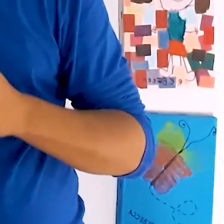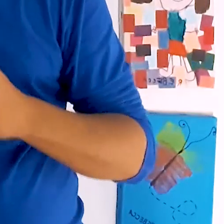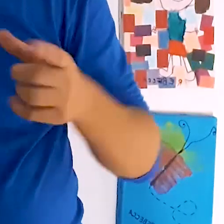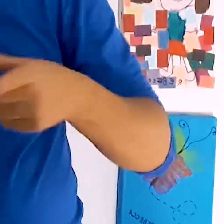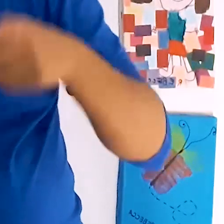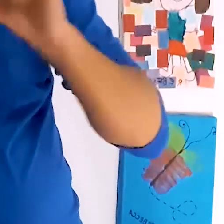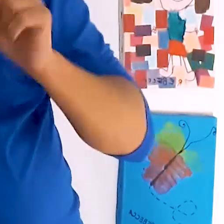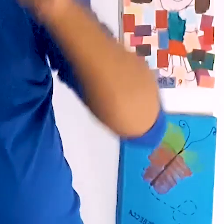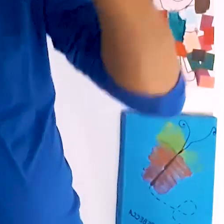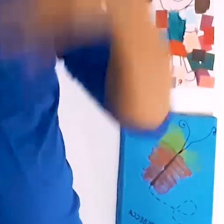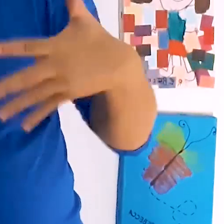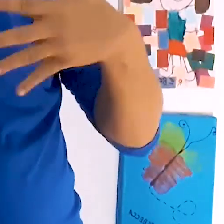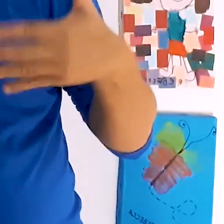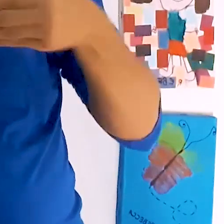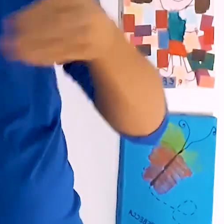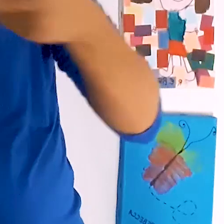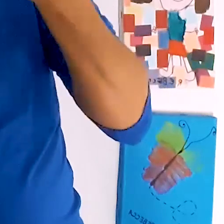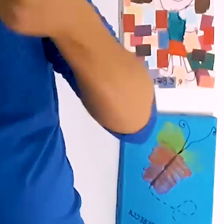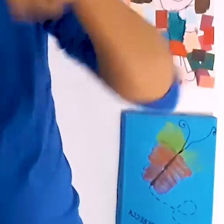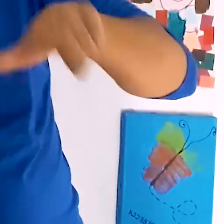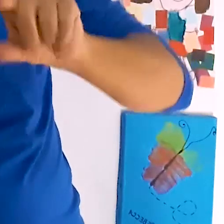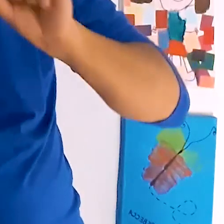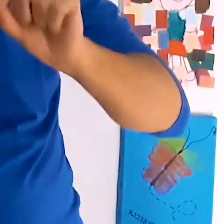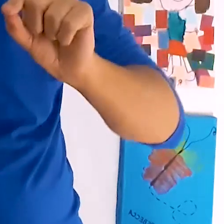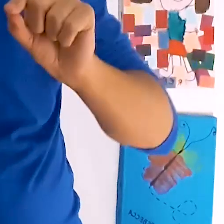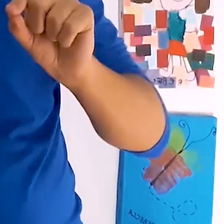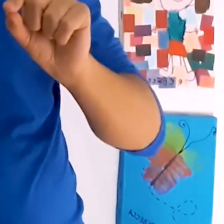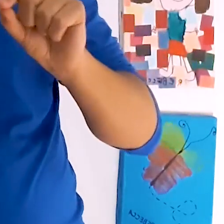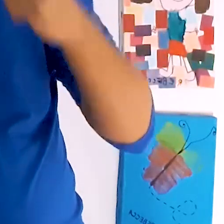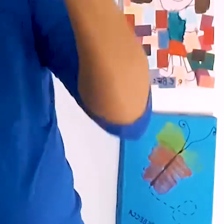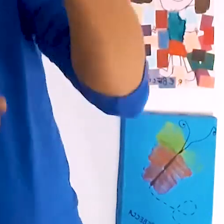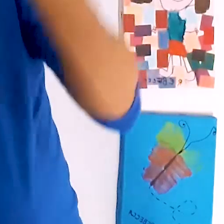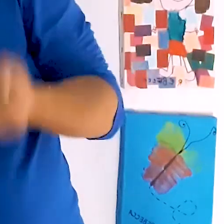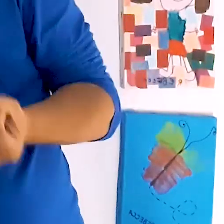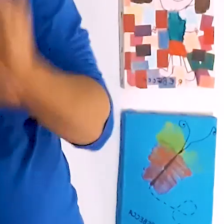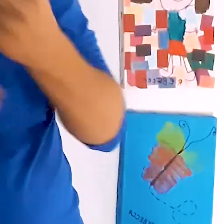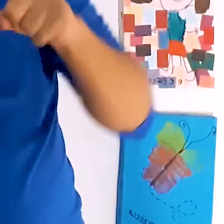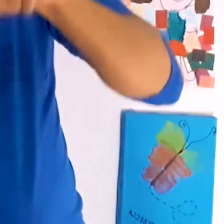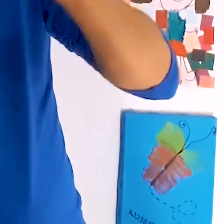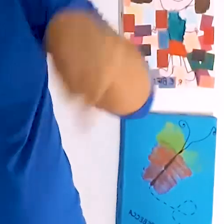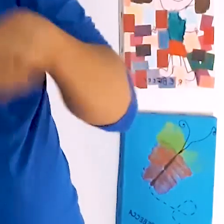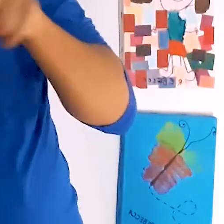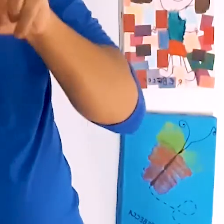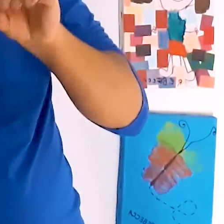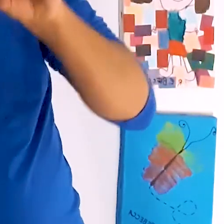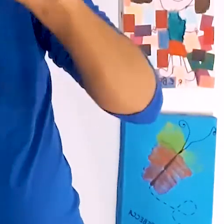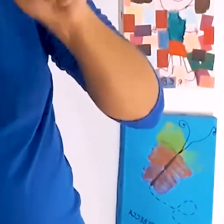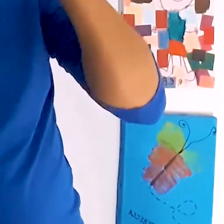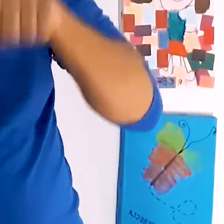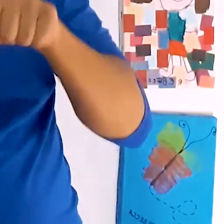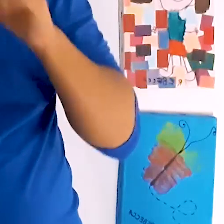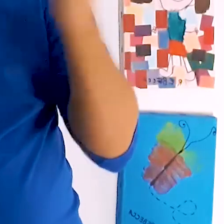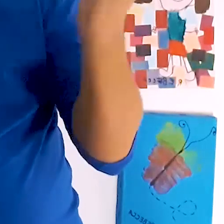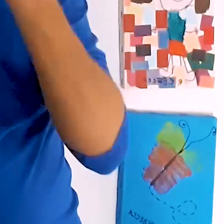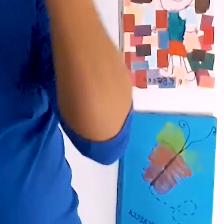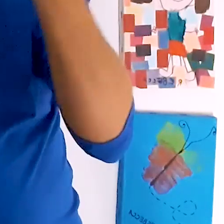disse antes, eu quero mais uma vez falar sobre o quão foi importante a invenção da